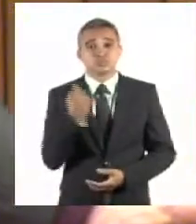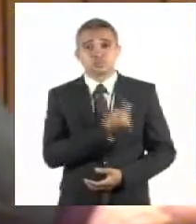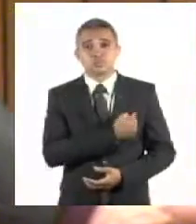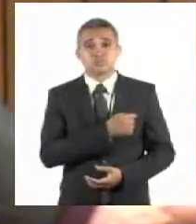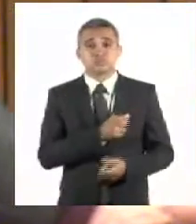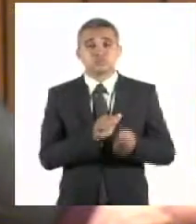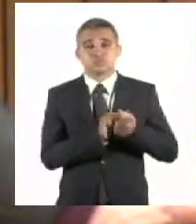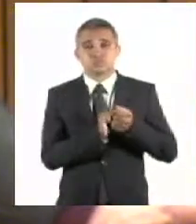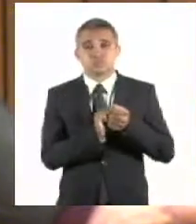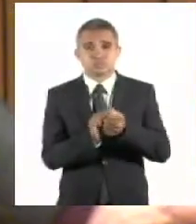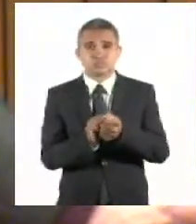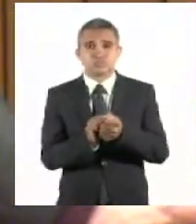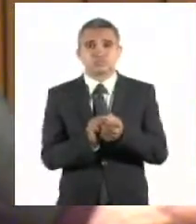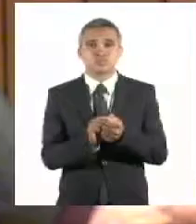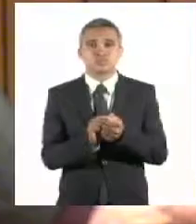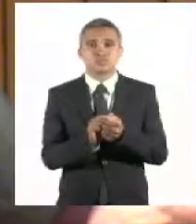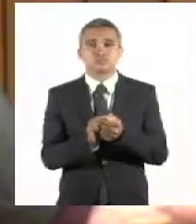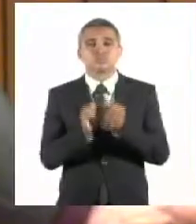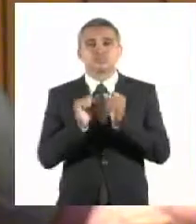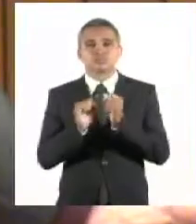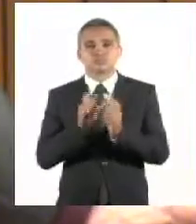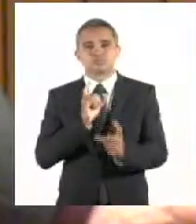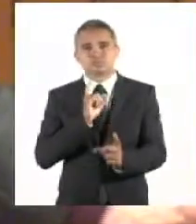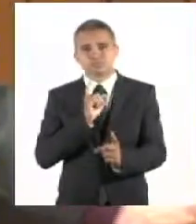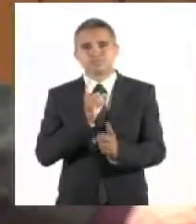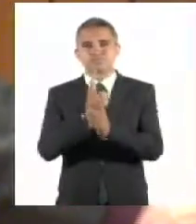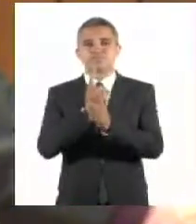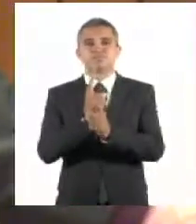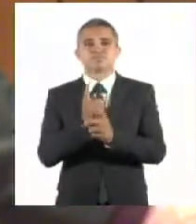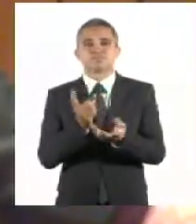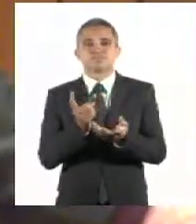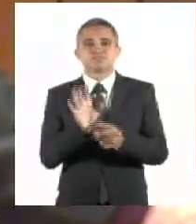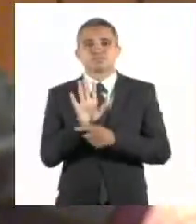possa encontrar uma solução